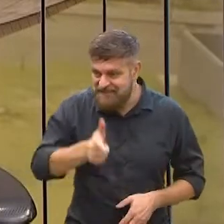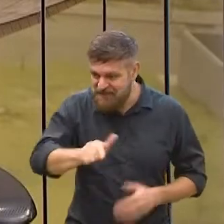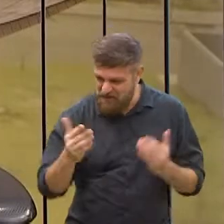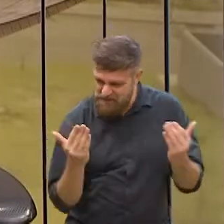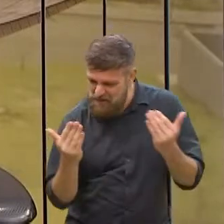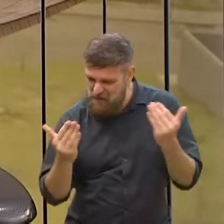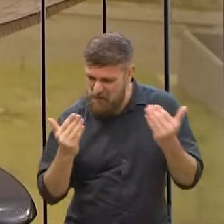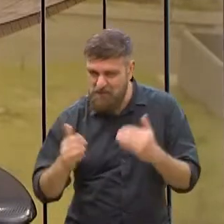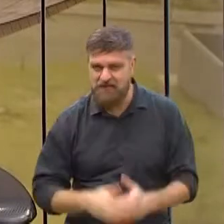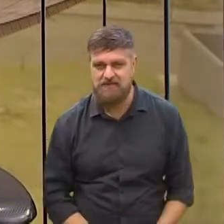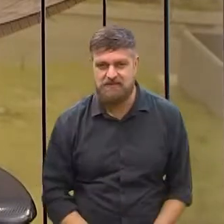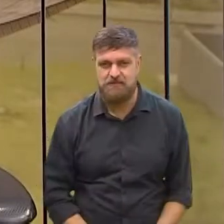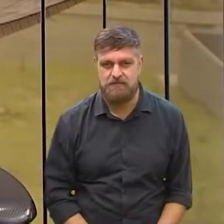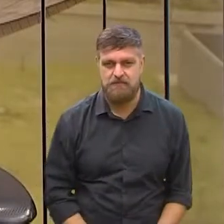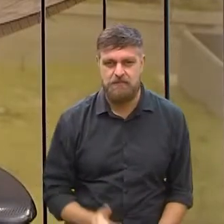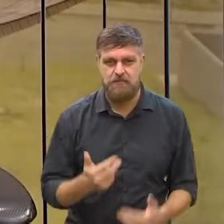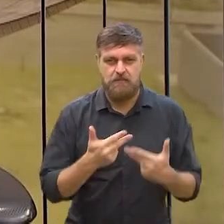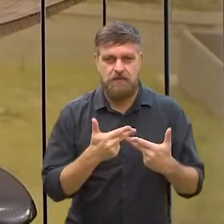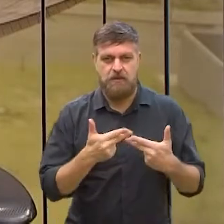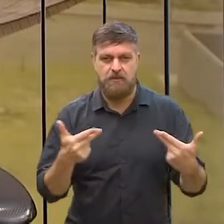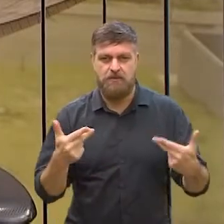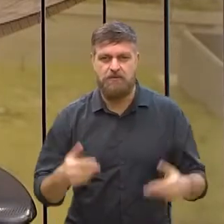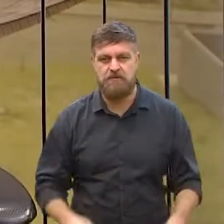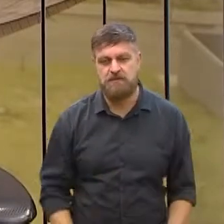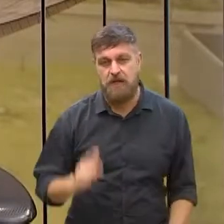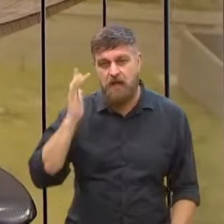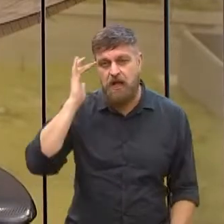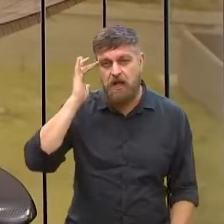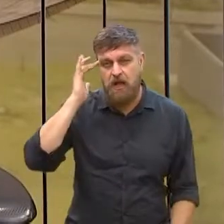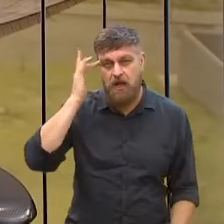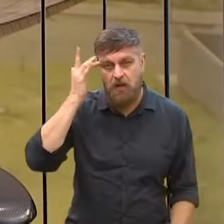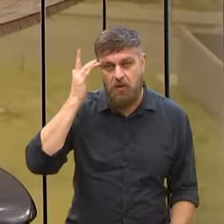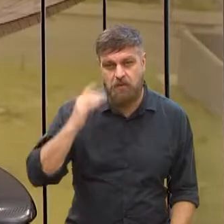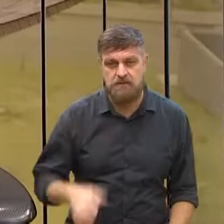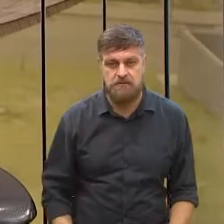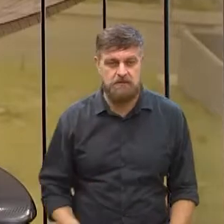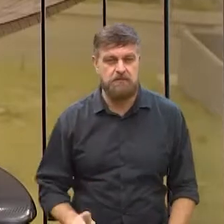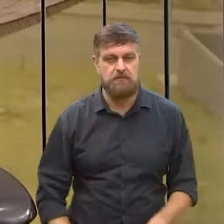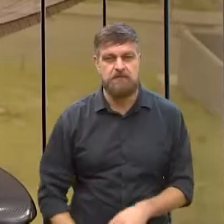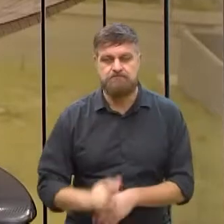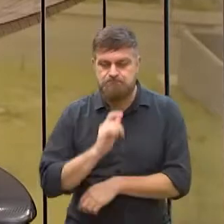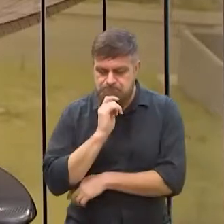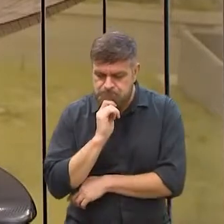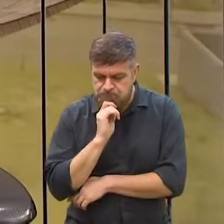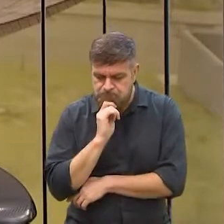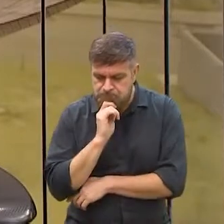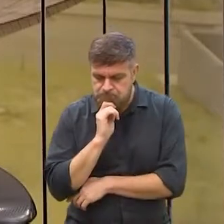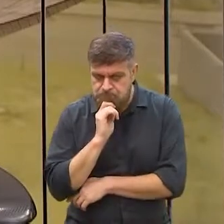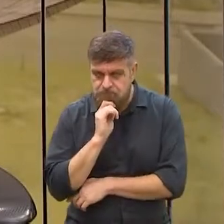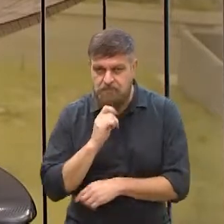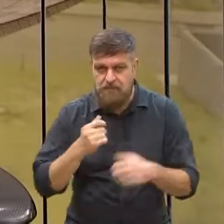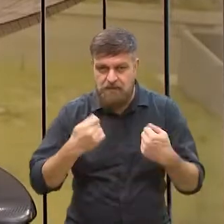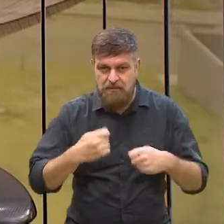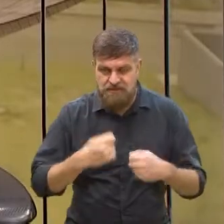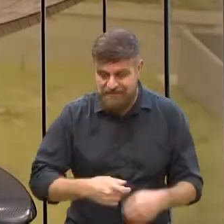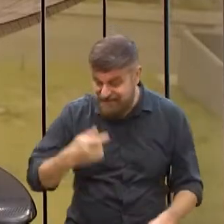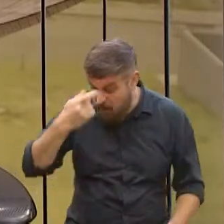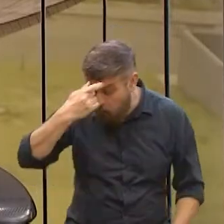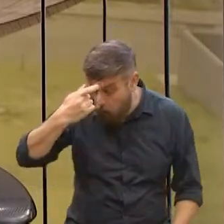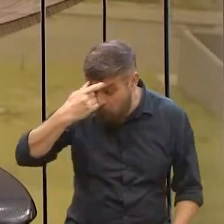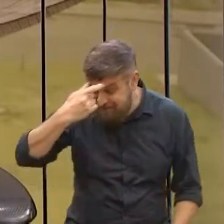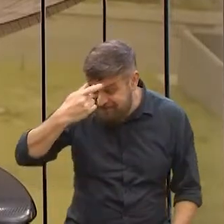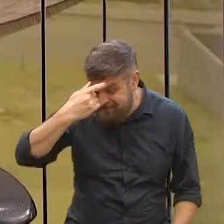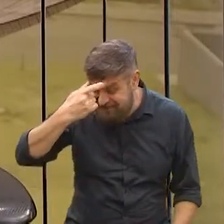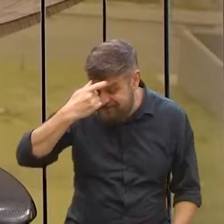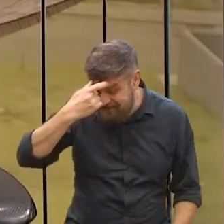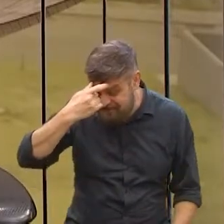cirurgia. Então é uma coisa que eu acho que não é pensar e fazer. Você tem que se conscientizar